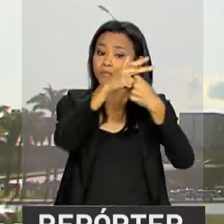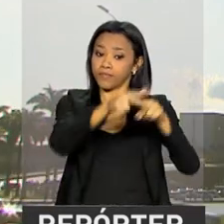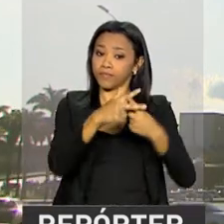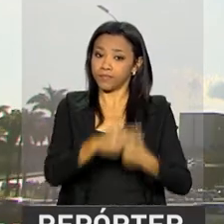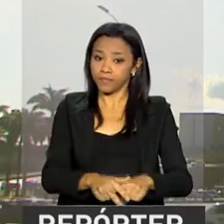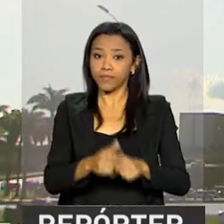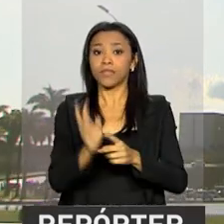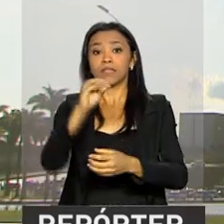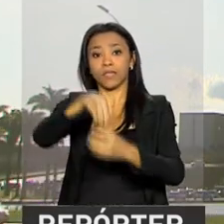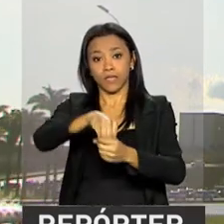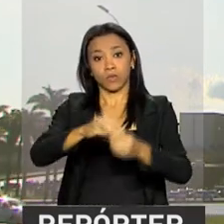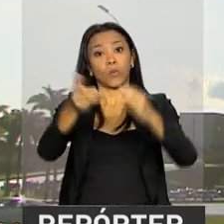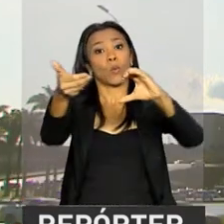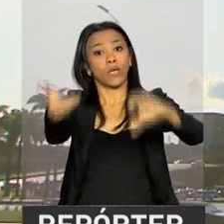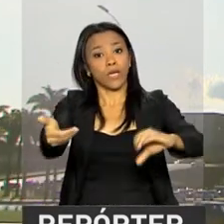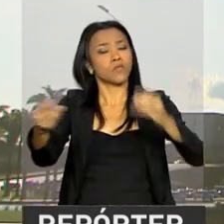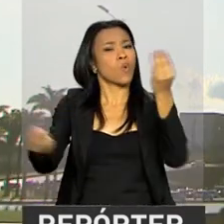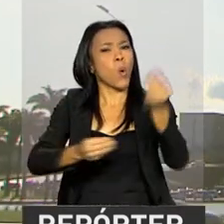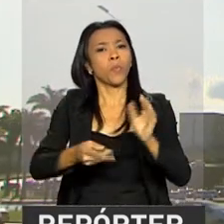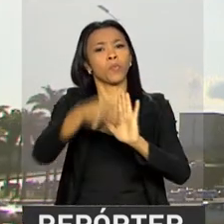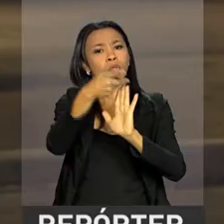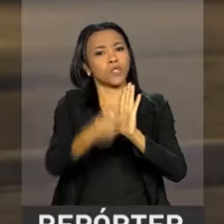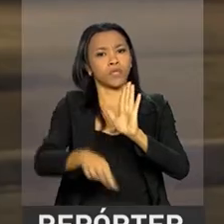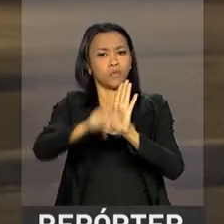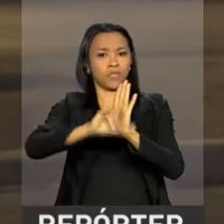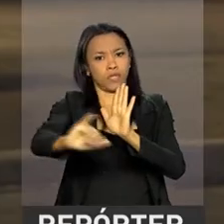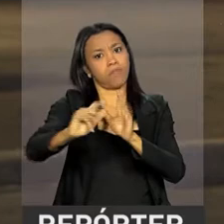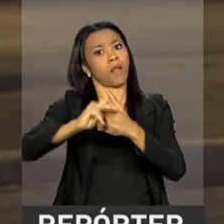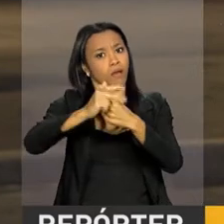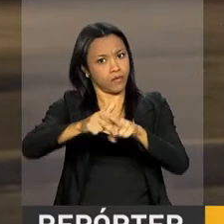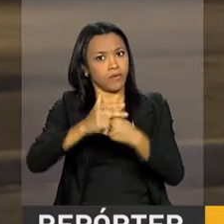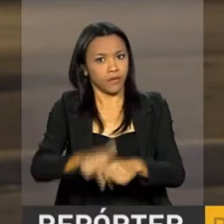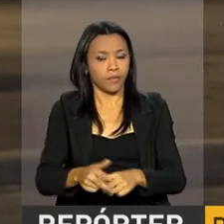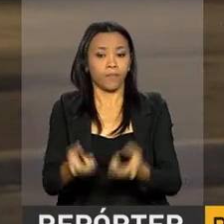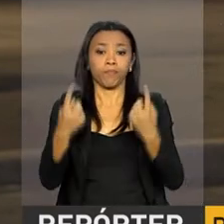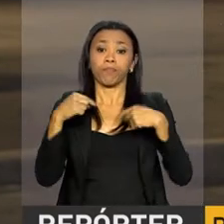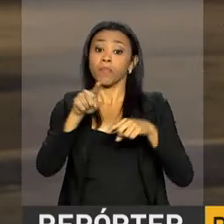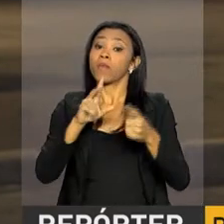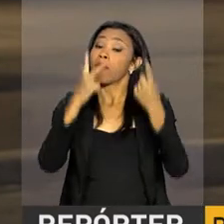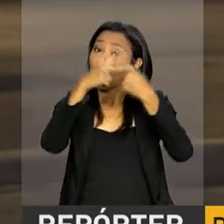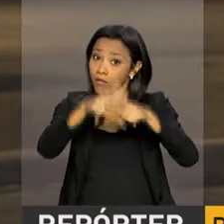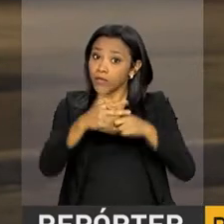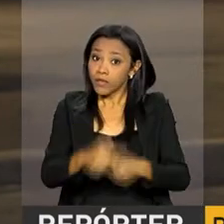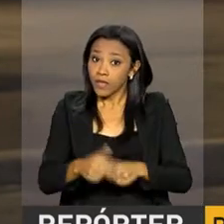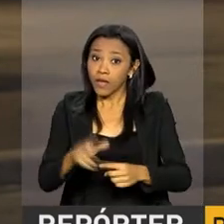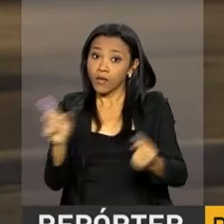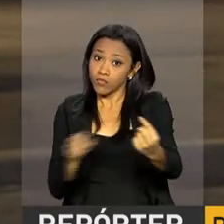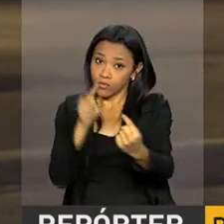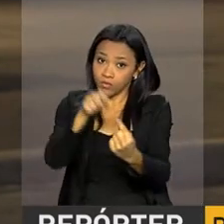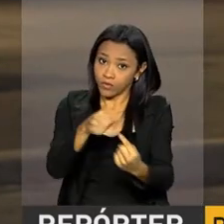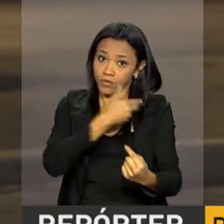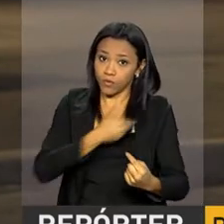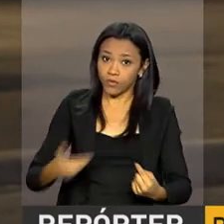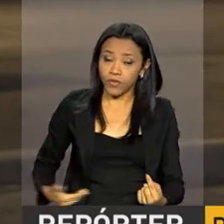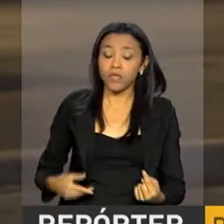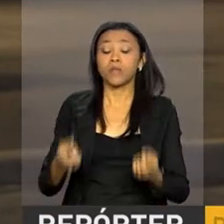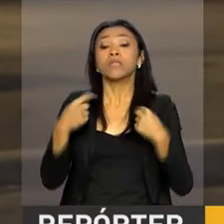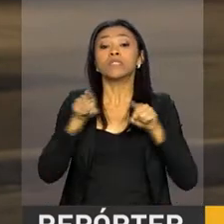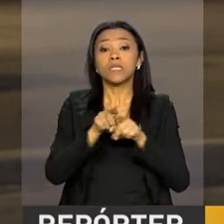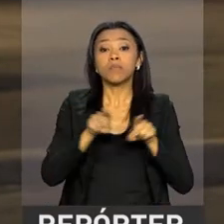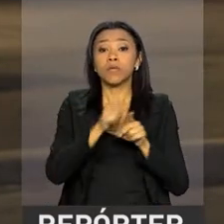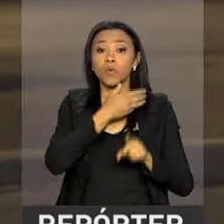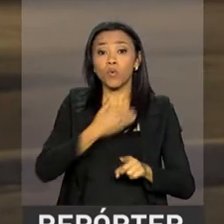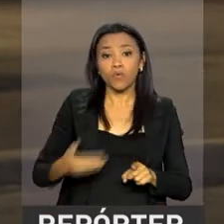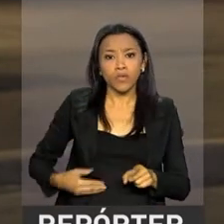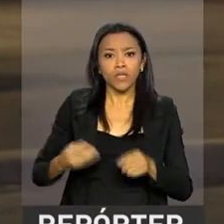no Congresso por meio de projetos de lei. Além das revisões das metas fiscais, o governo anunciou um pacote de medidas